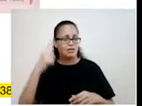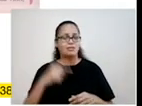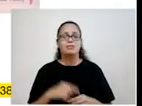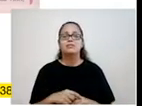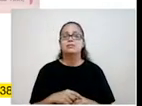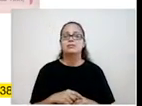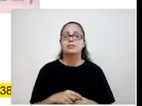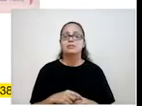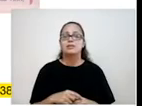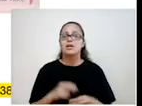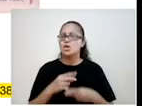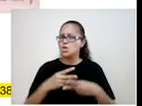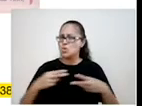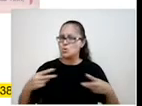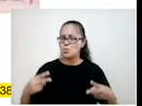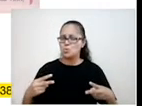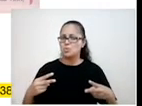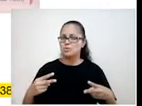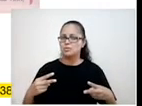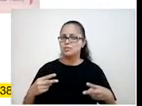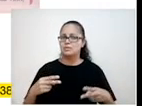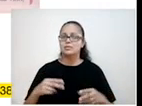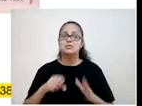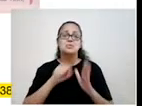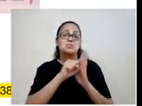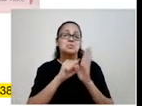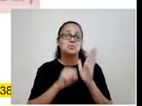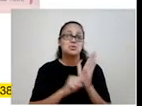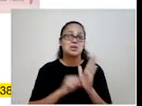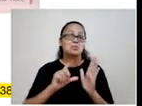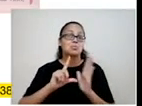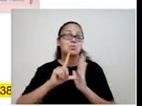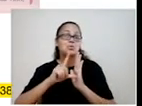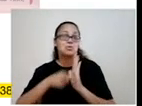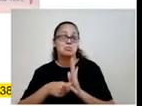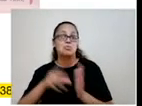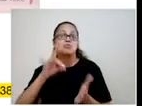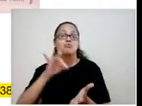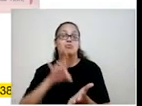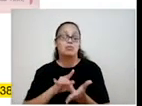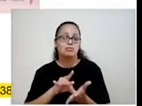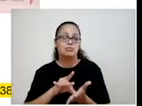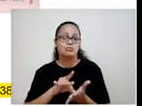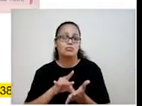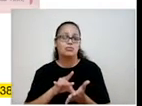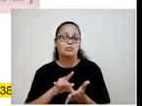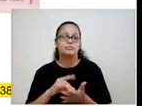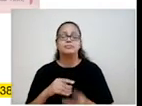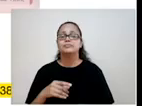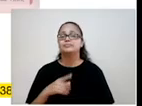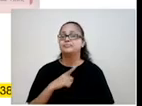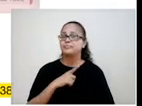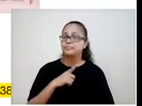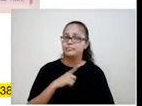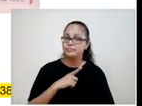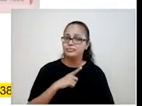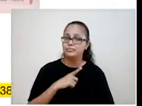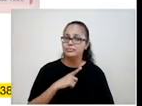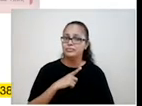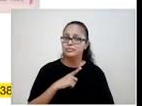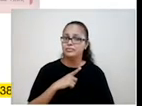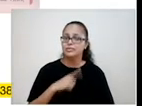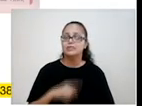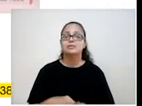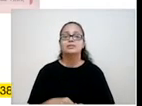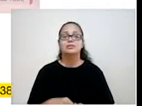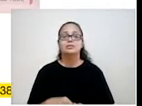se tornaram realidade séculos depois. Embora tenha sido um fruto claro